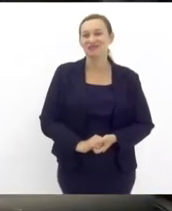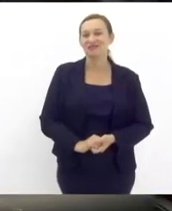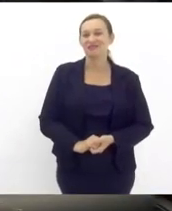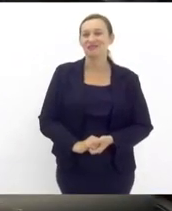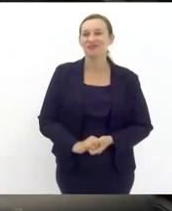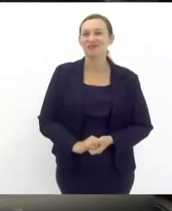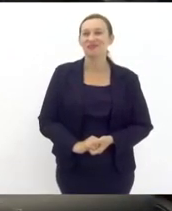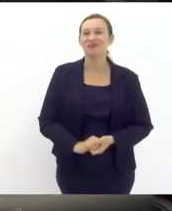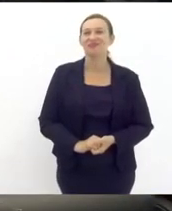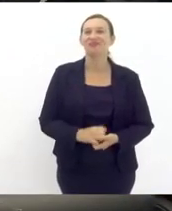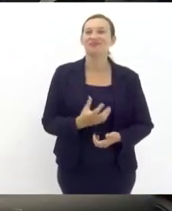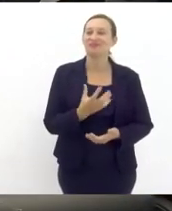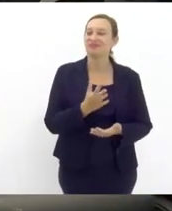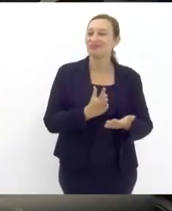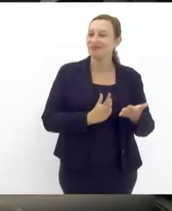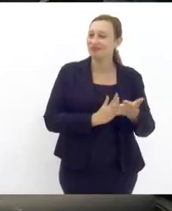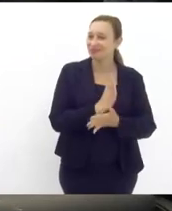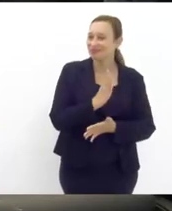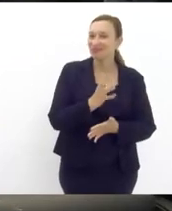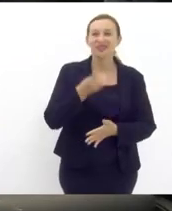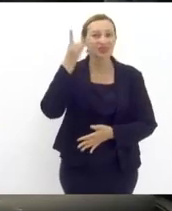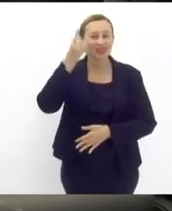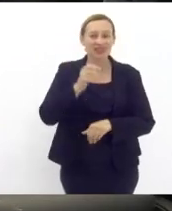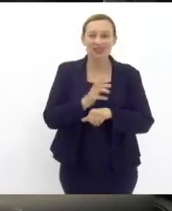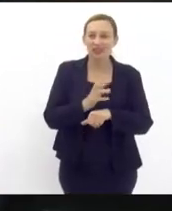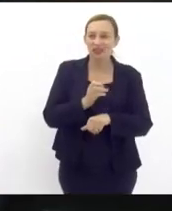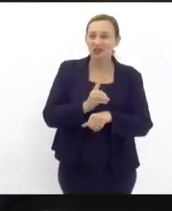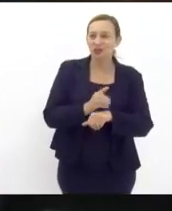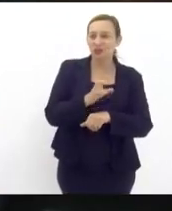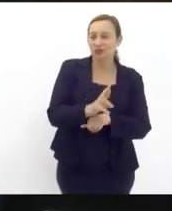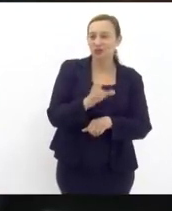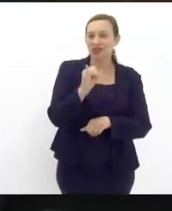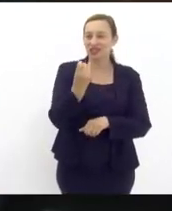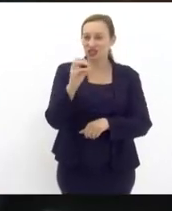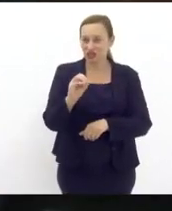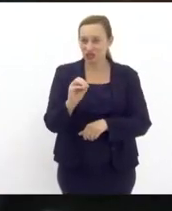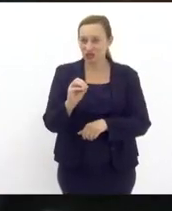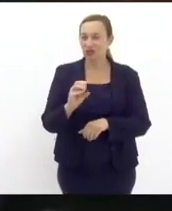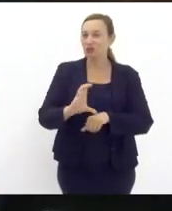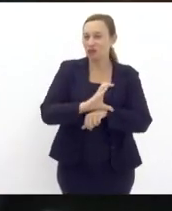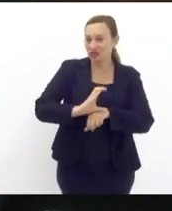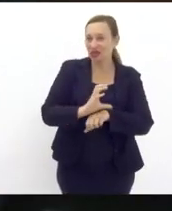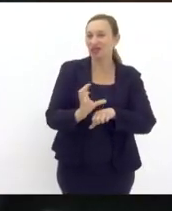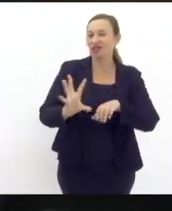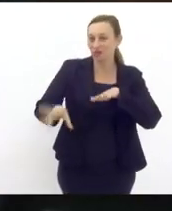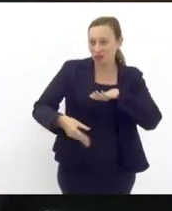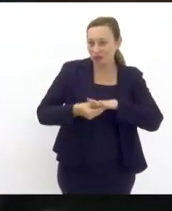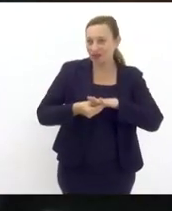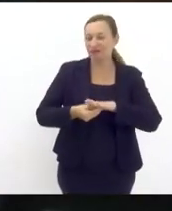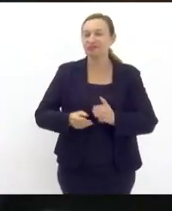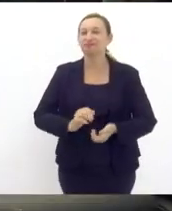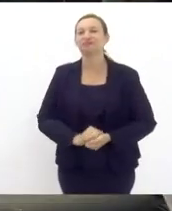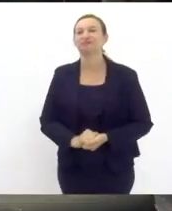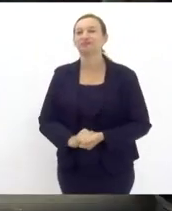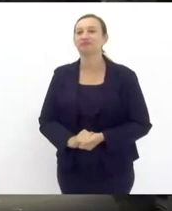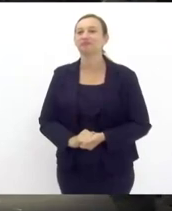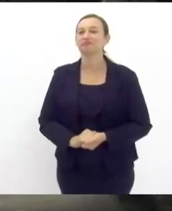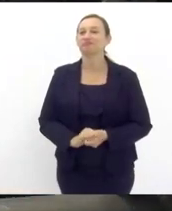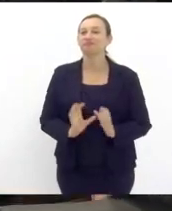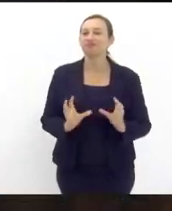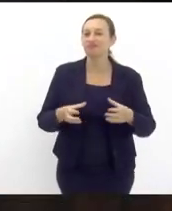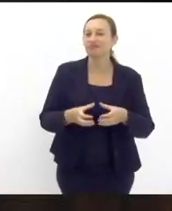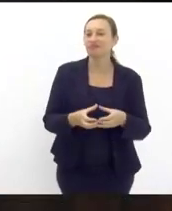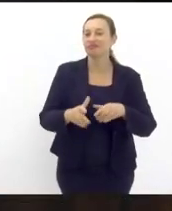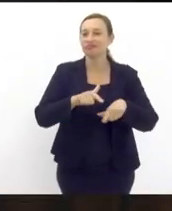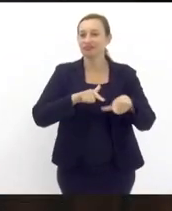parecer favorável Deputado Dr Serginho parecer pela constitucionalidade com emendas pela comissão